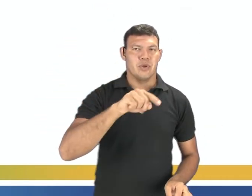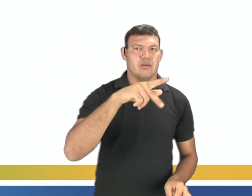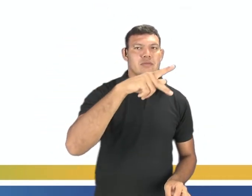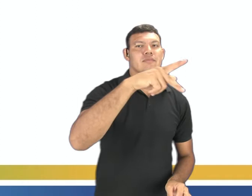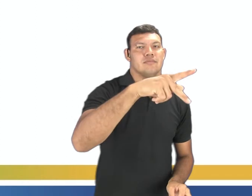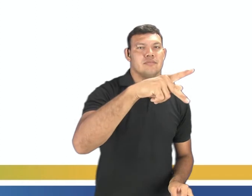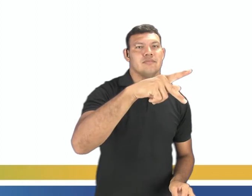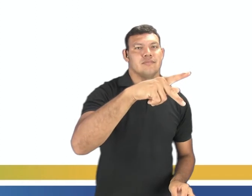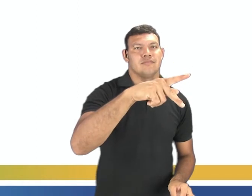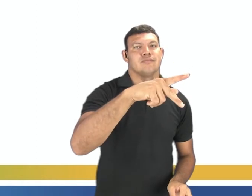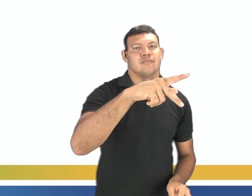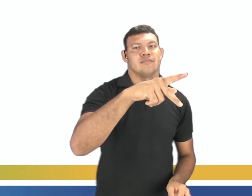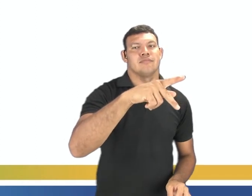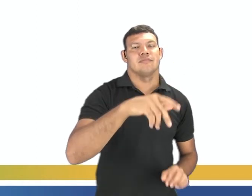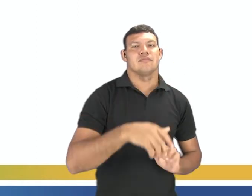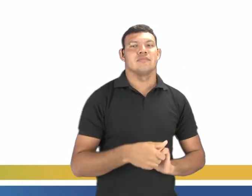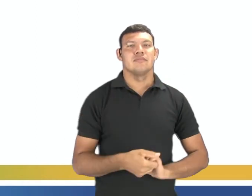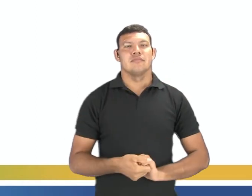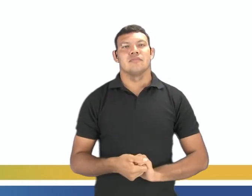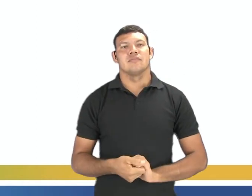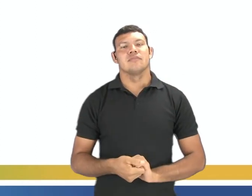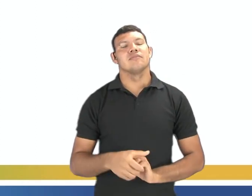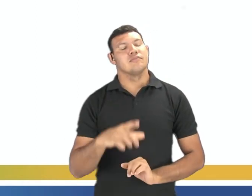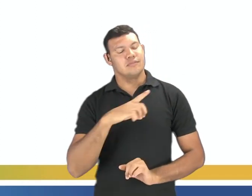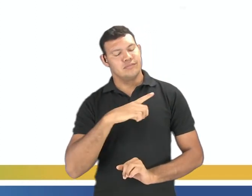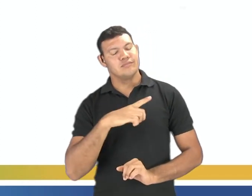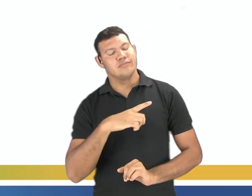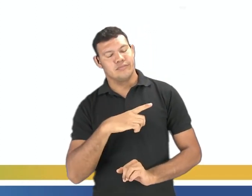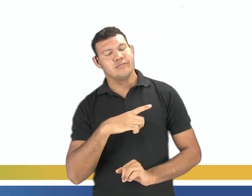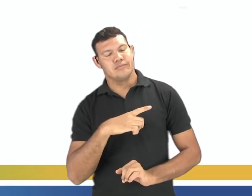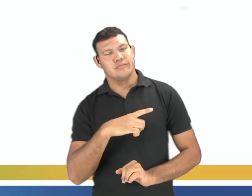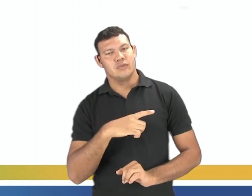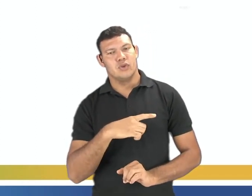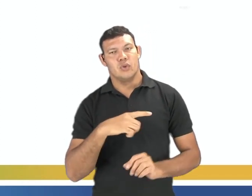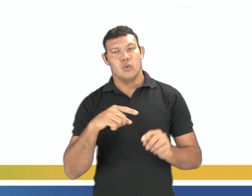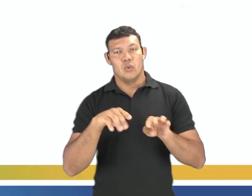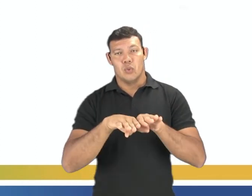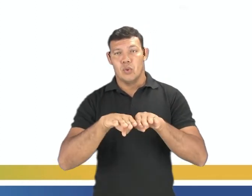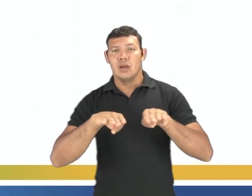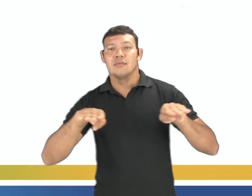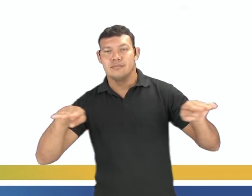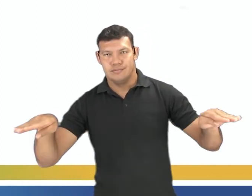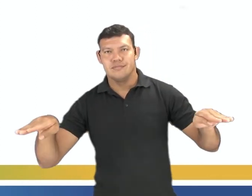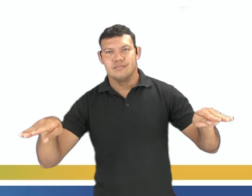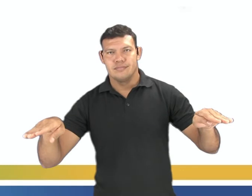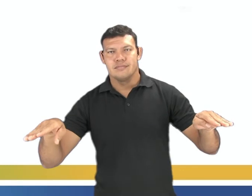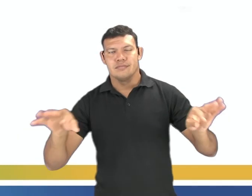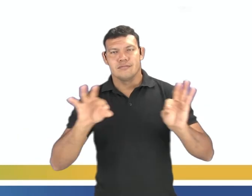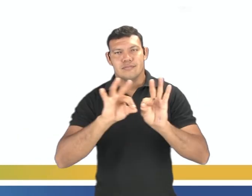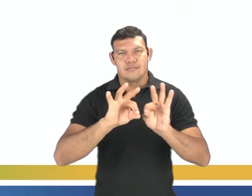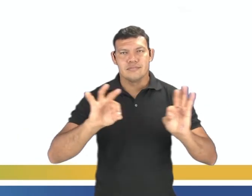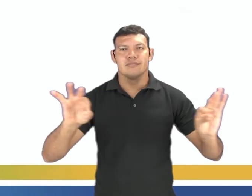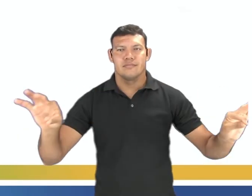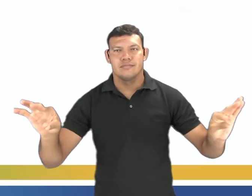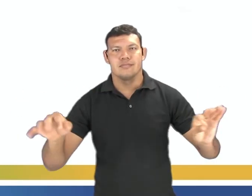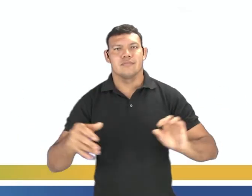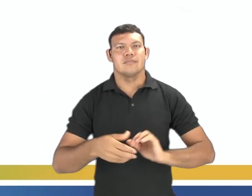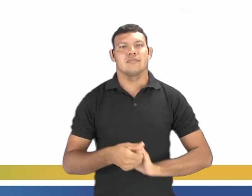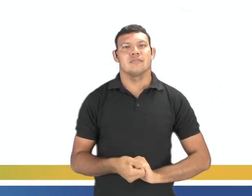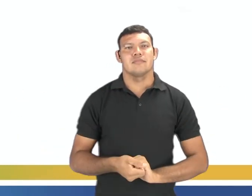num único ponto p e aí nós temos também esse caso do plano e